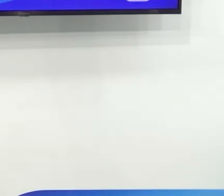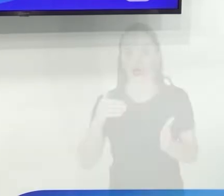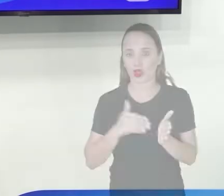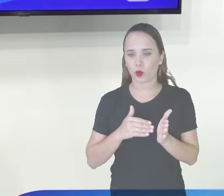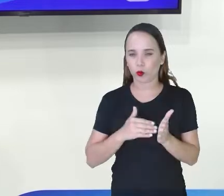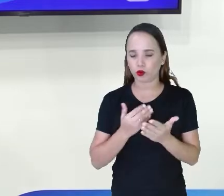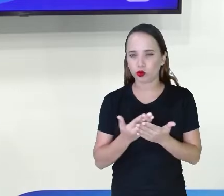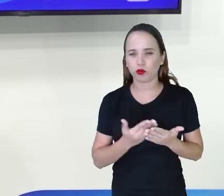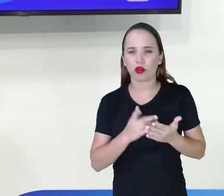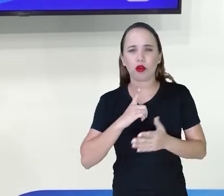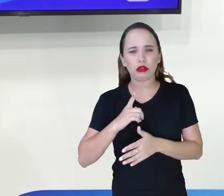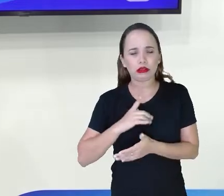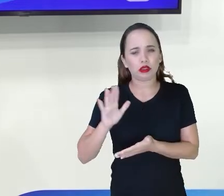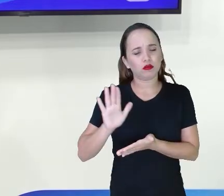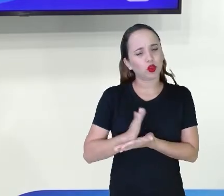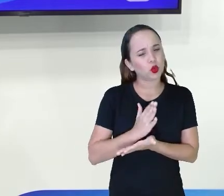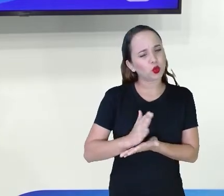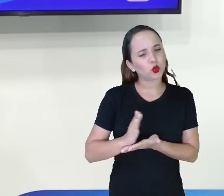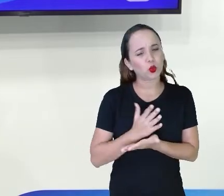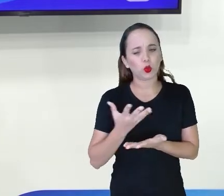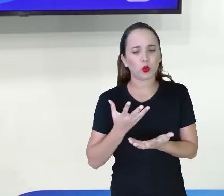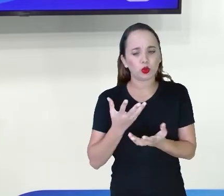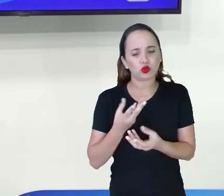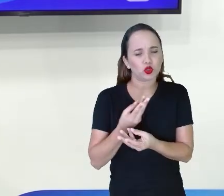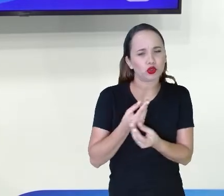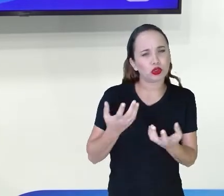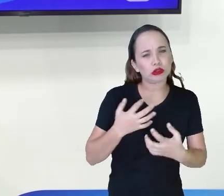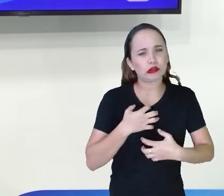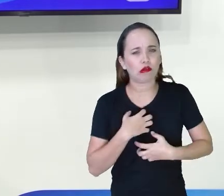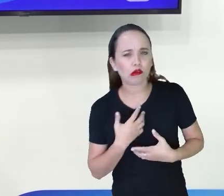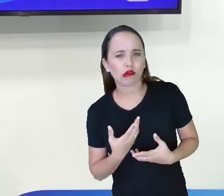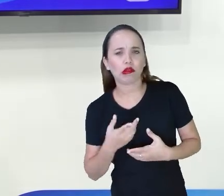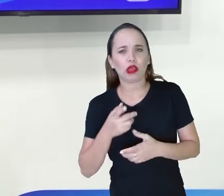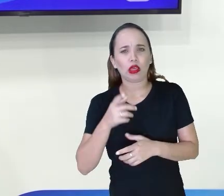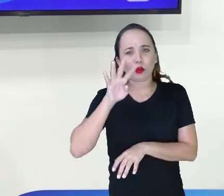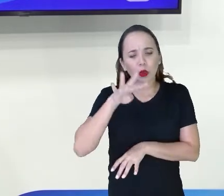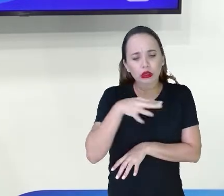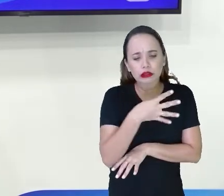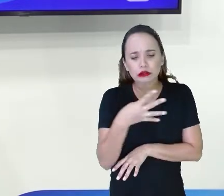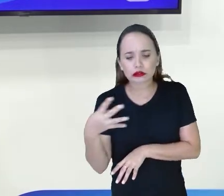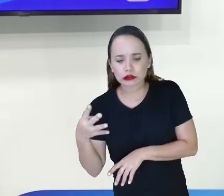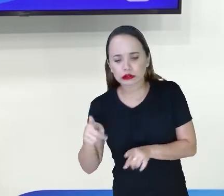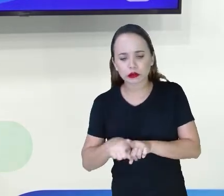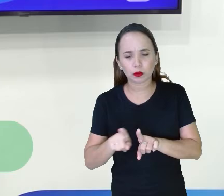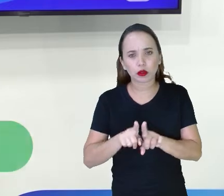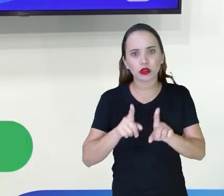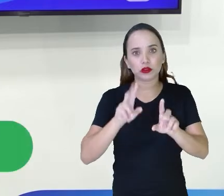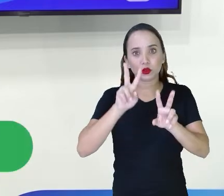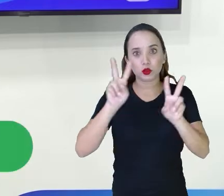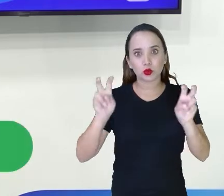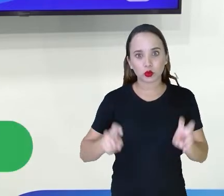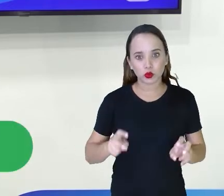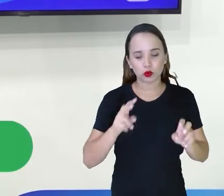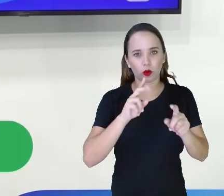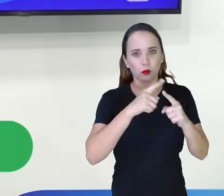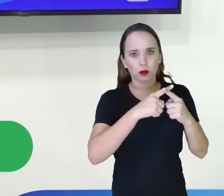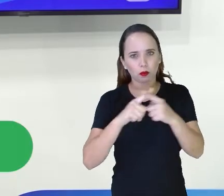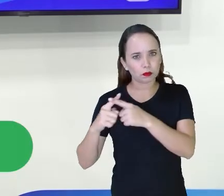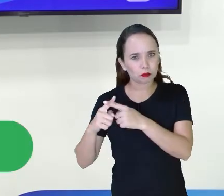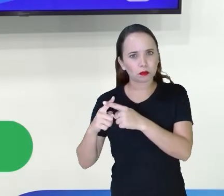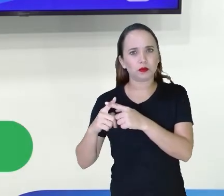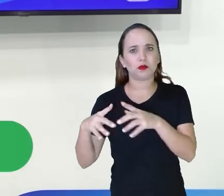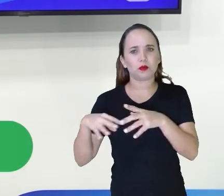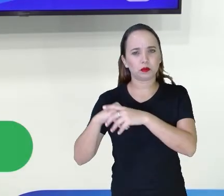mencionou algumas táticas, né, de tabuada, as questões de multiplicação das operações matemáticas,